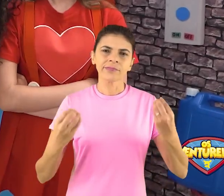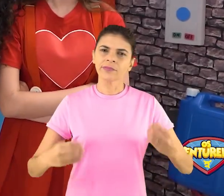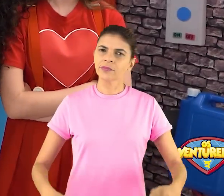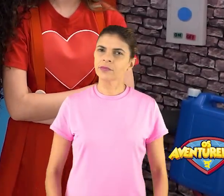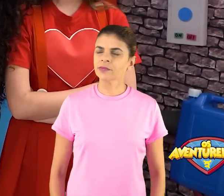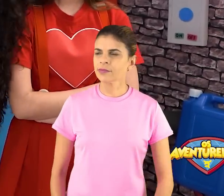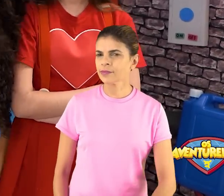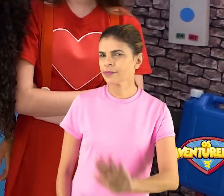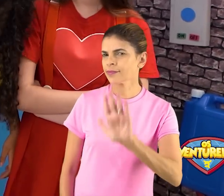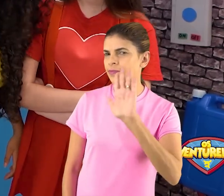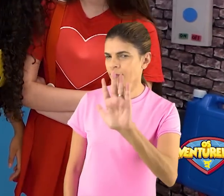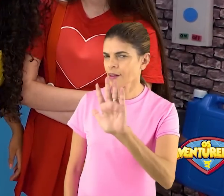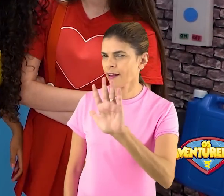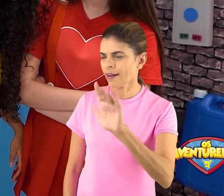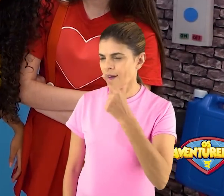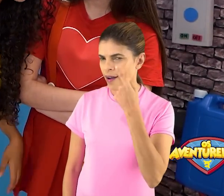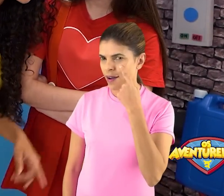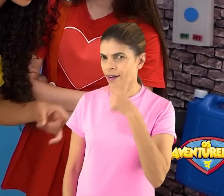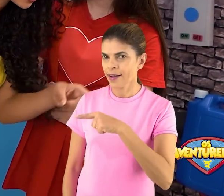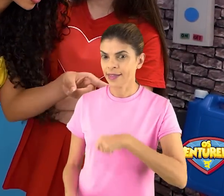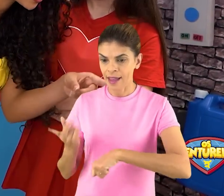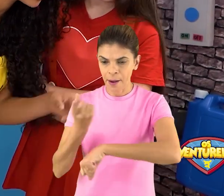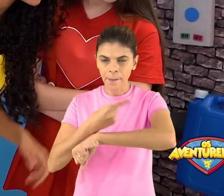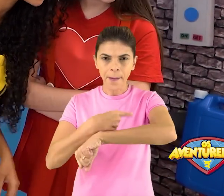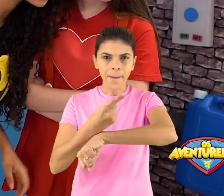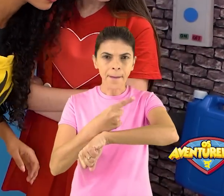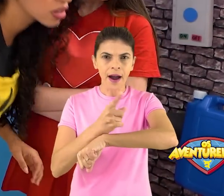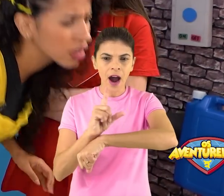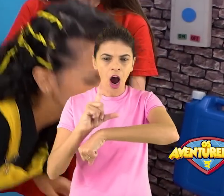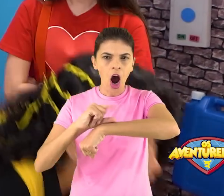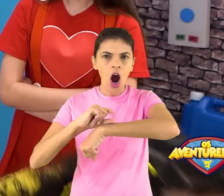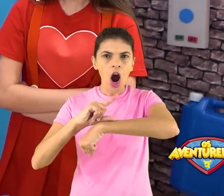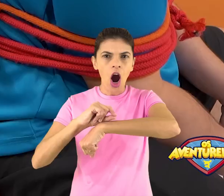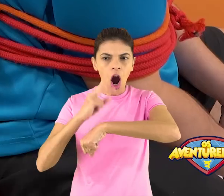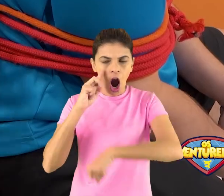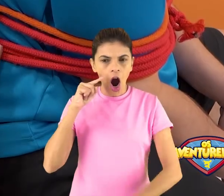Pessoal Olha só Tem um relógio preso atrás do míssil